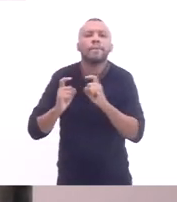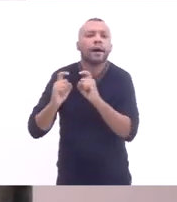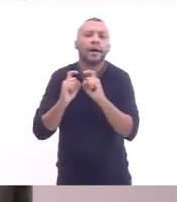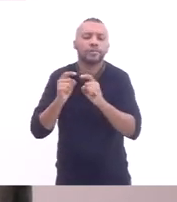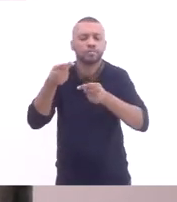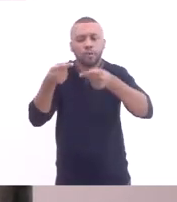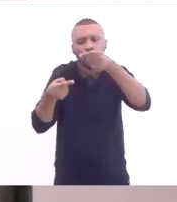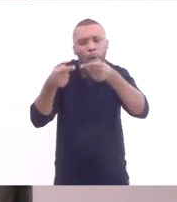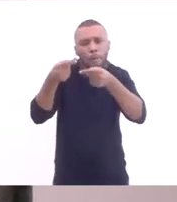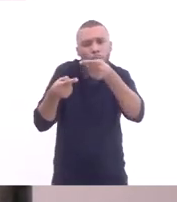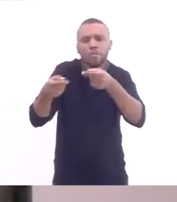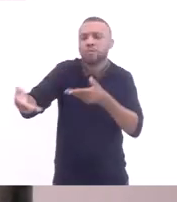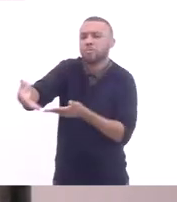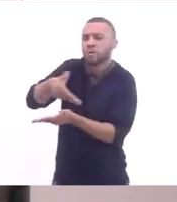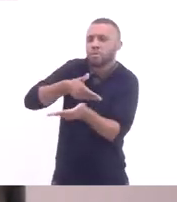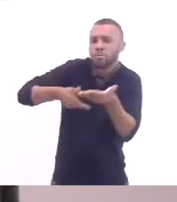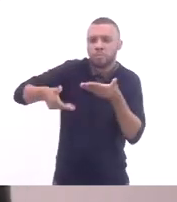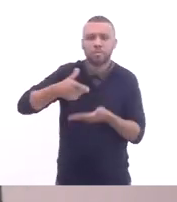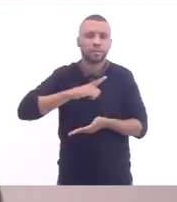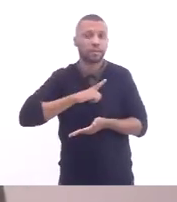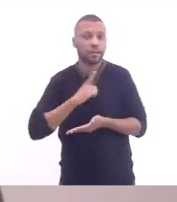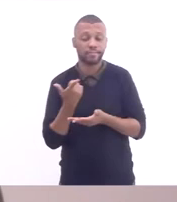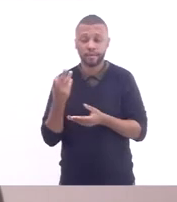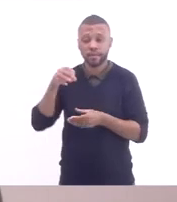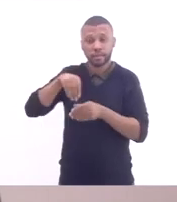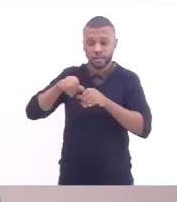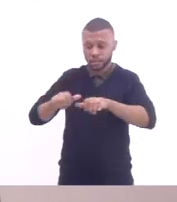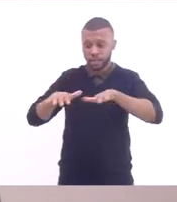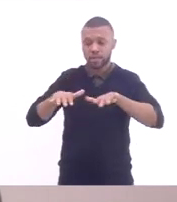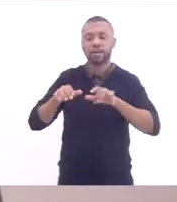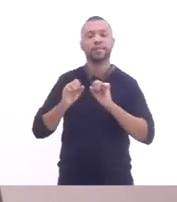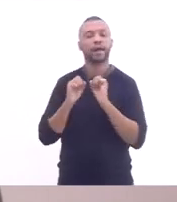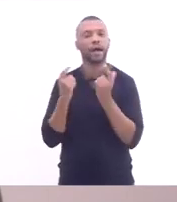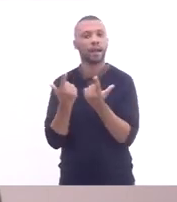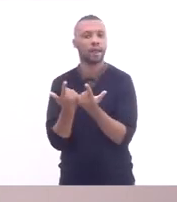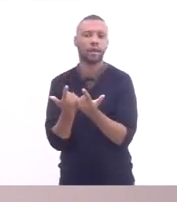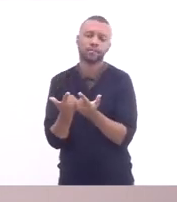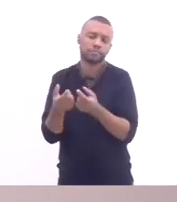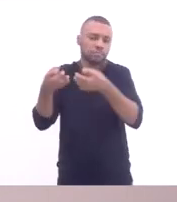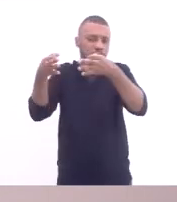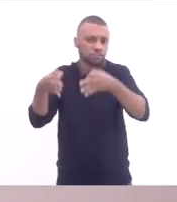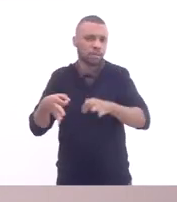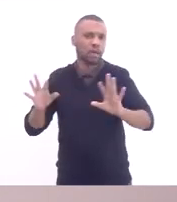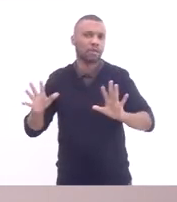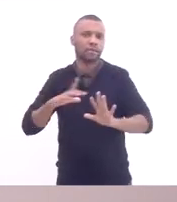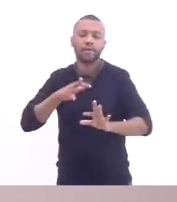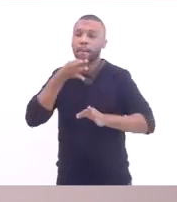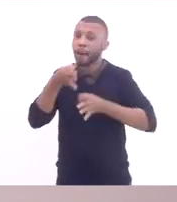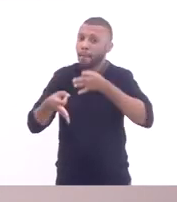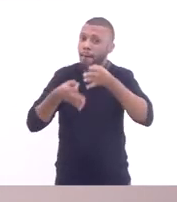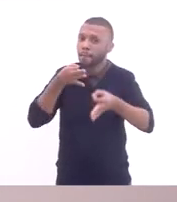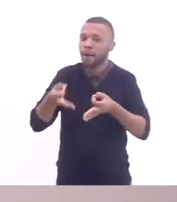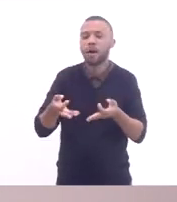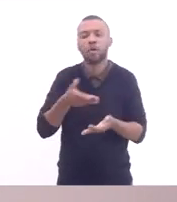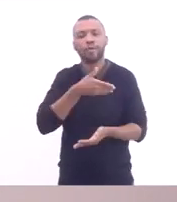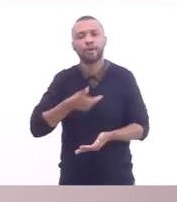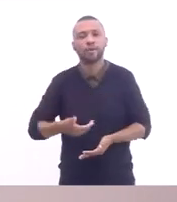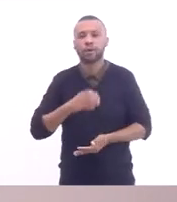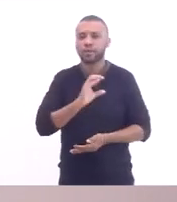feito e foi feito aqui, e essa casa é exatamente para isso, e muito do que foi colocado o governador Cláudio